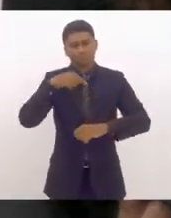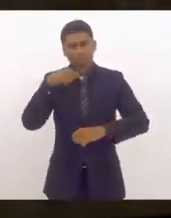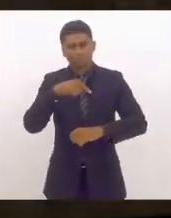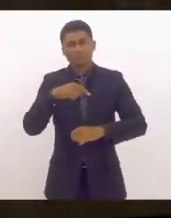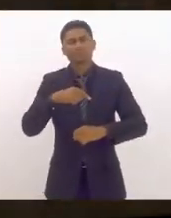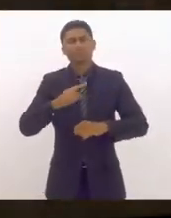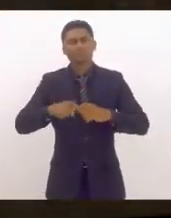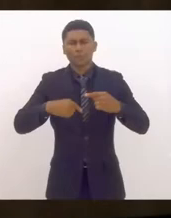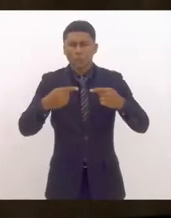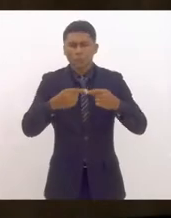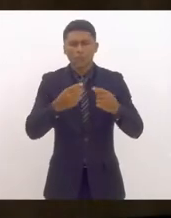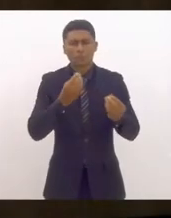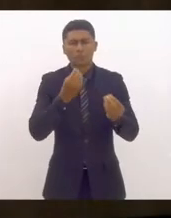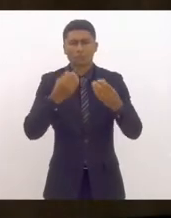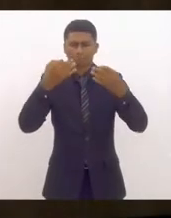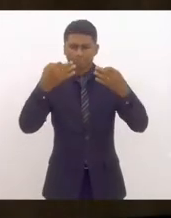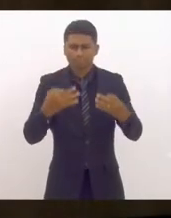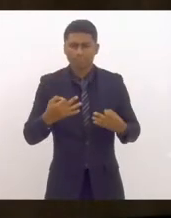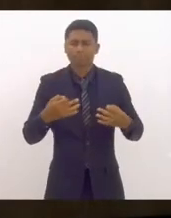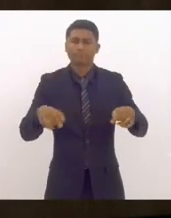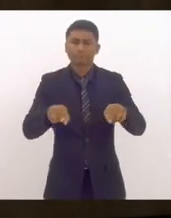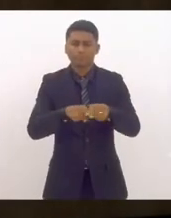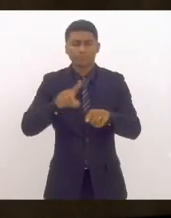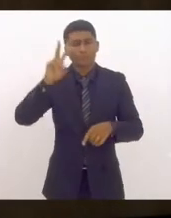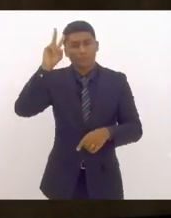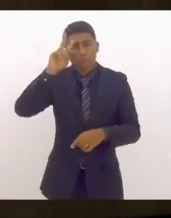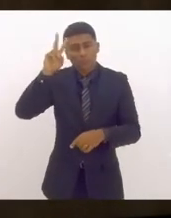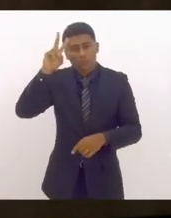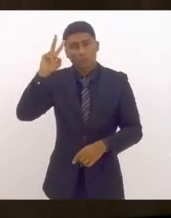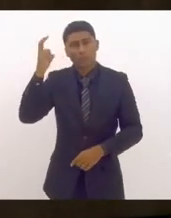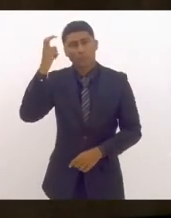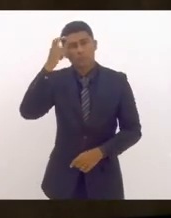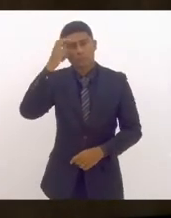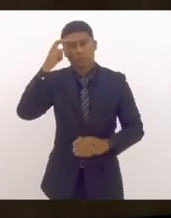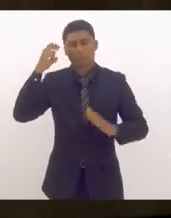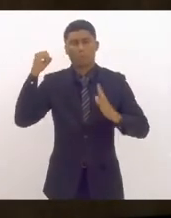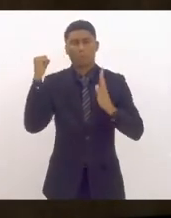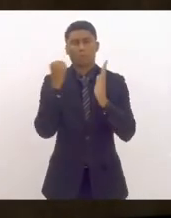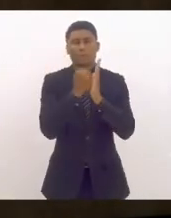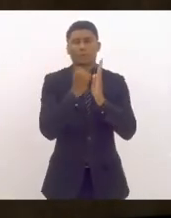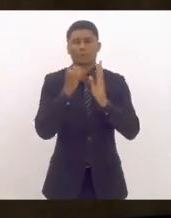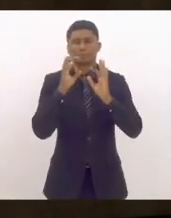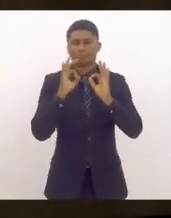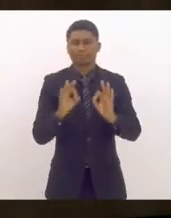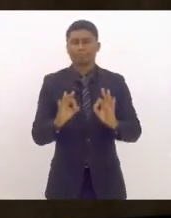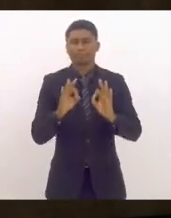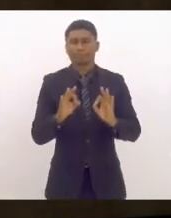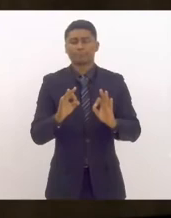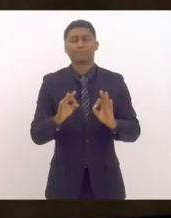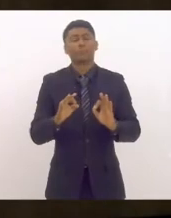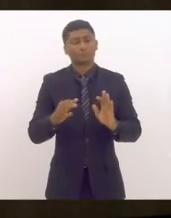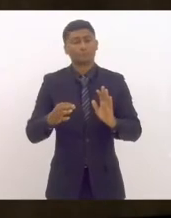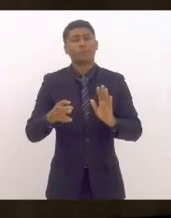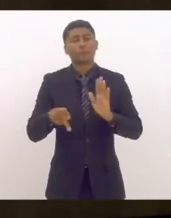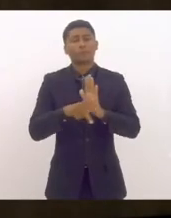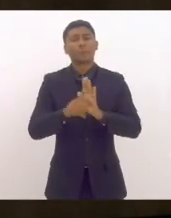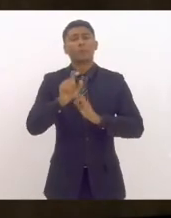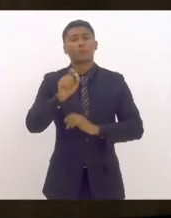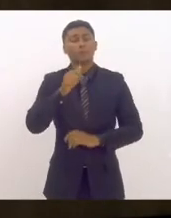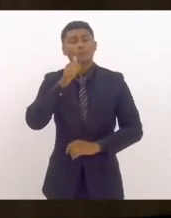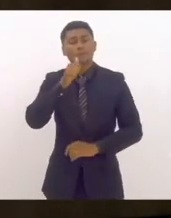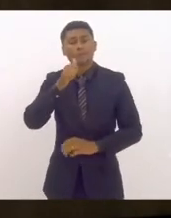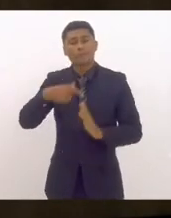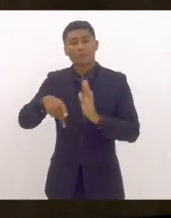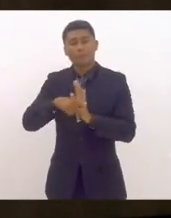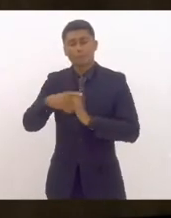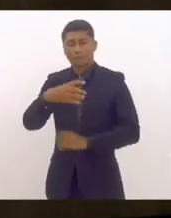alimento, é um patrimônio histórico-cultural, um patrimônio tombado, não só a figura da baiana do Acarajé, mas também